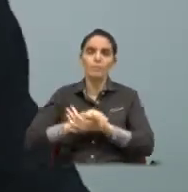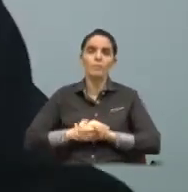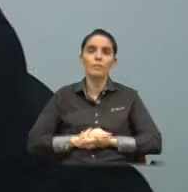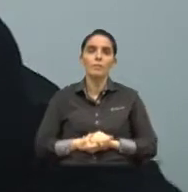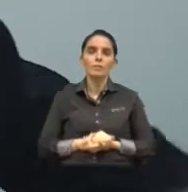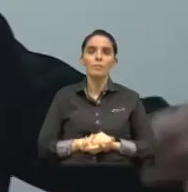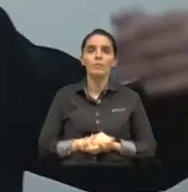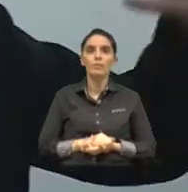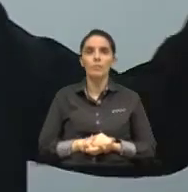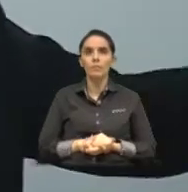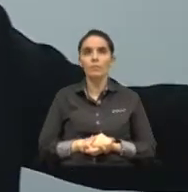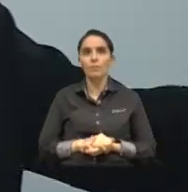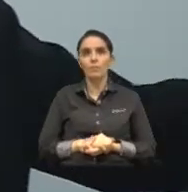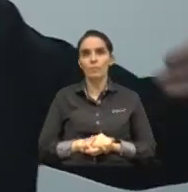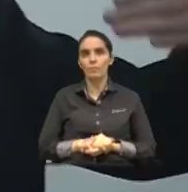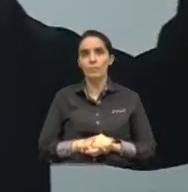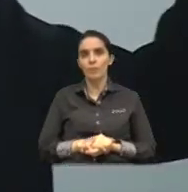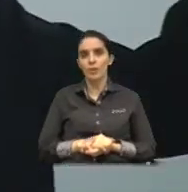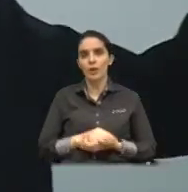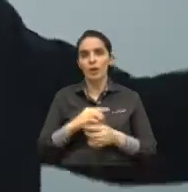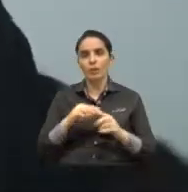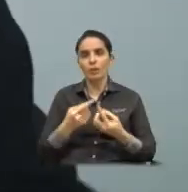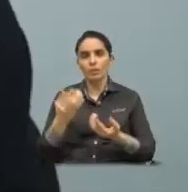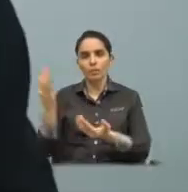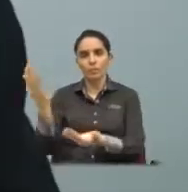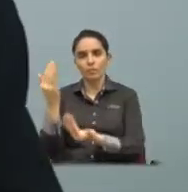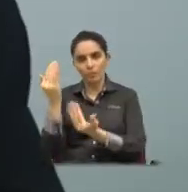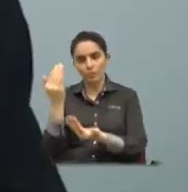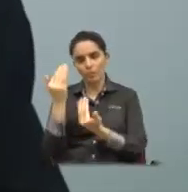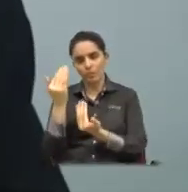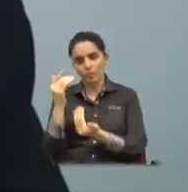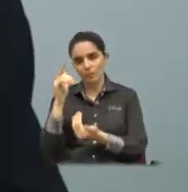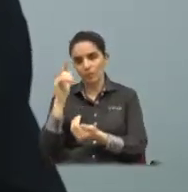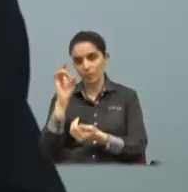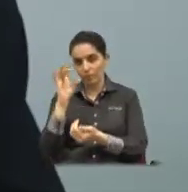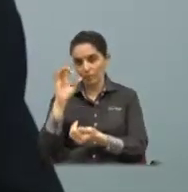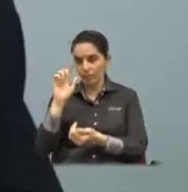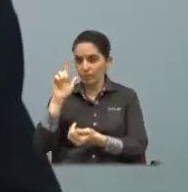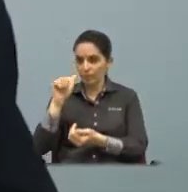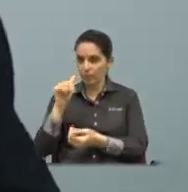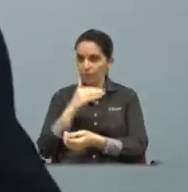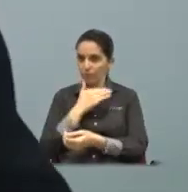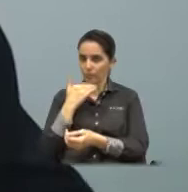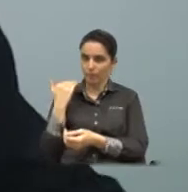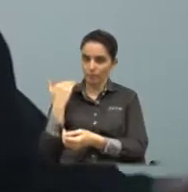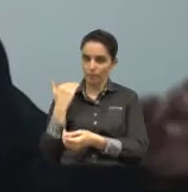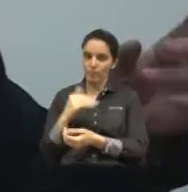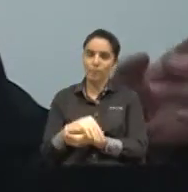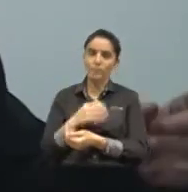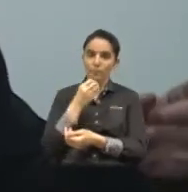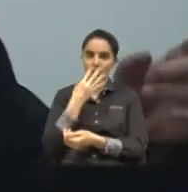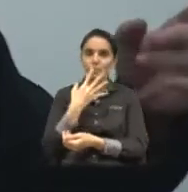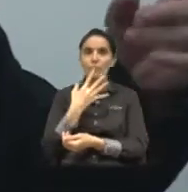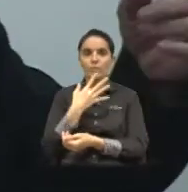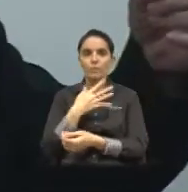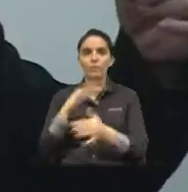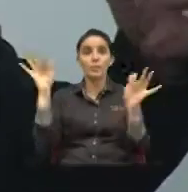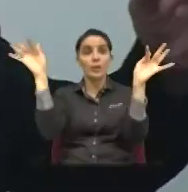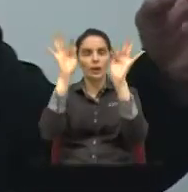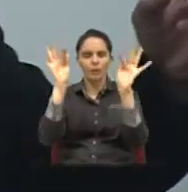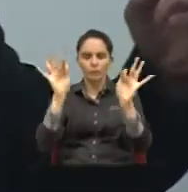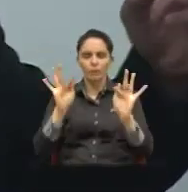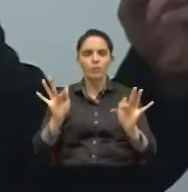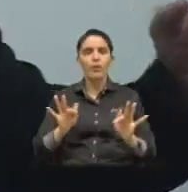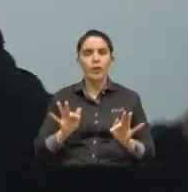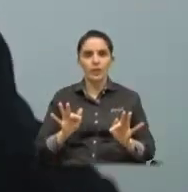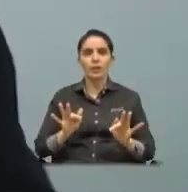sempre postumamente que a pessoa é agraciada. Mas bem lembrado, fiquei muito feliz. Nós estávamos conversando